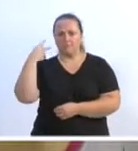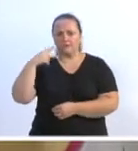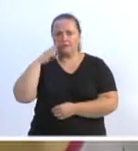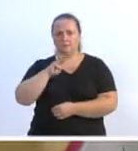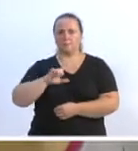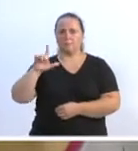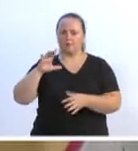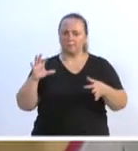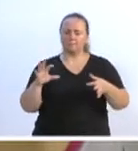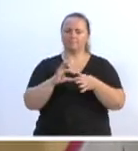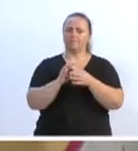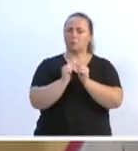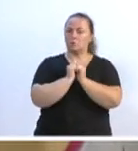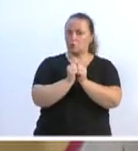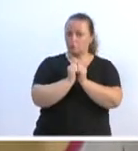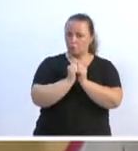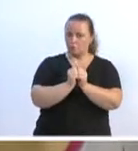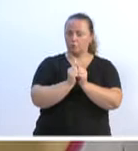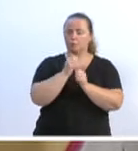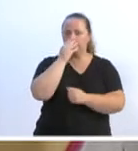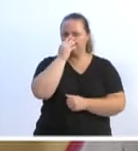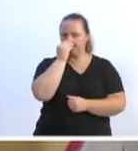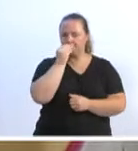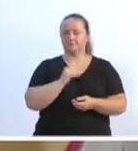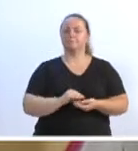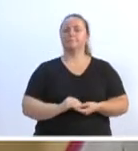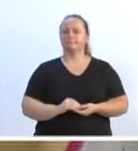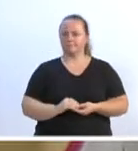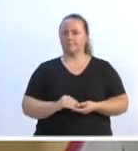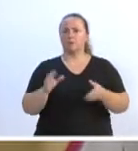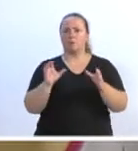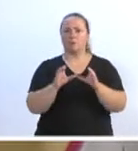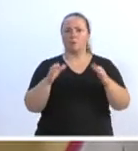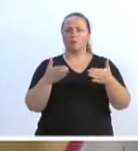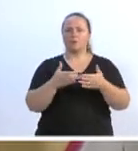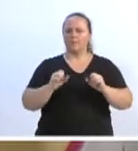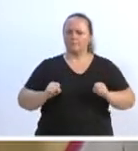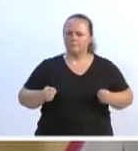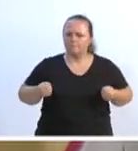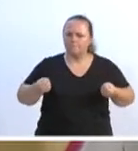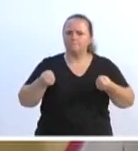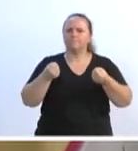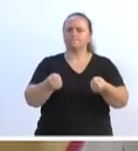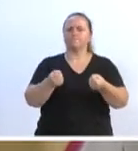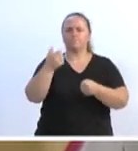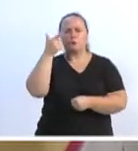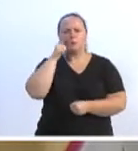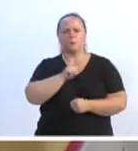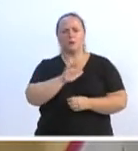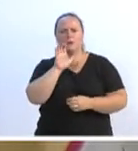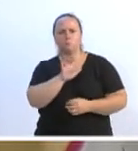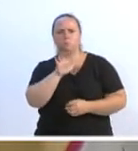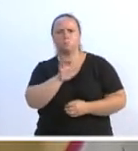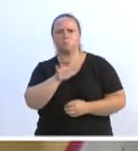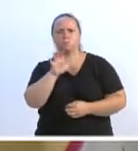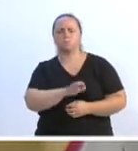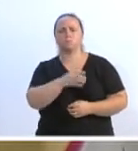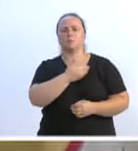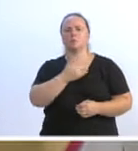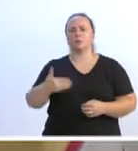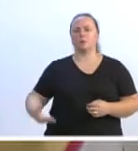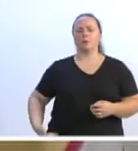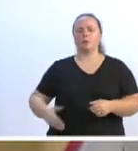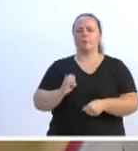blumenau que são a comunidade no meu ponto de vista tem mais força entre as câmaras de vereadores para fazer pressão no governo estadual pra que